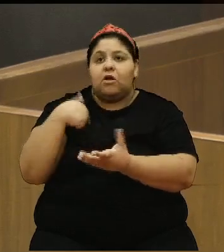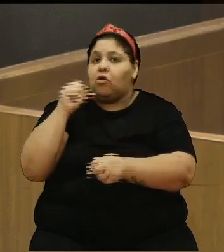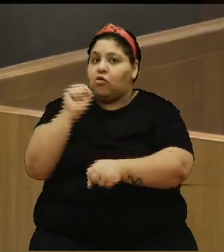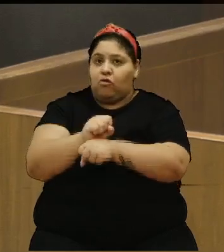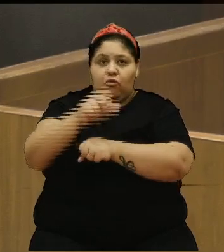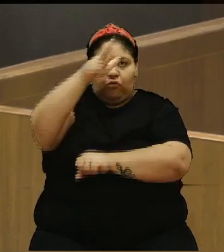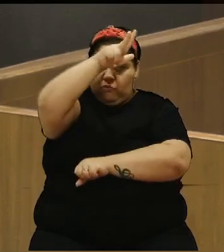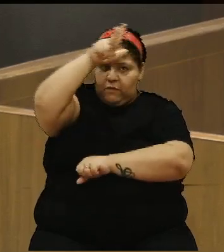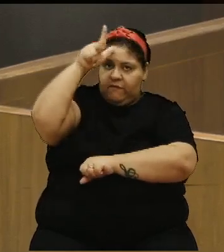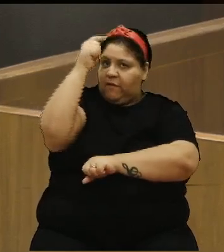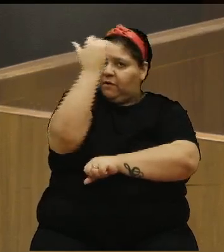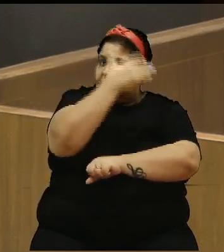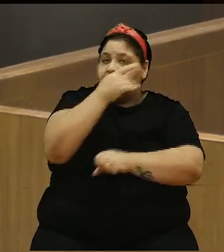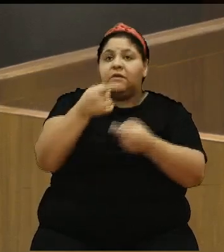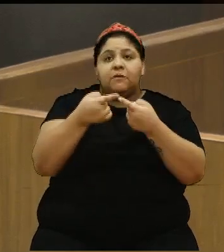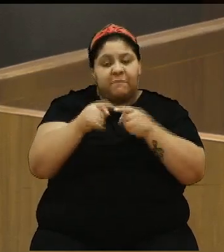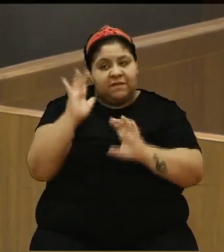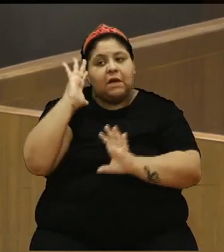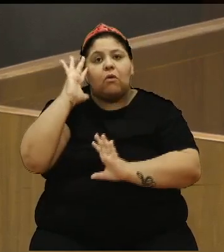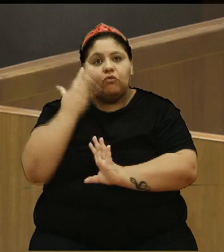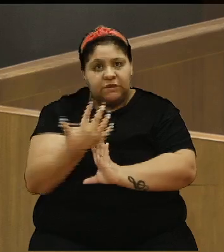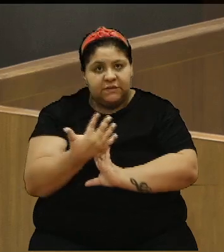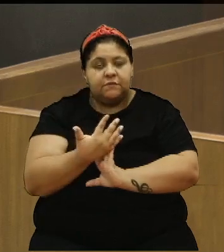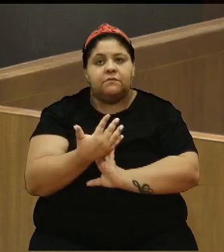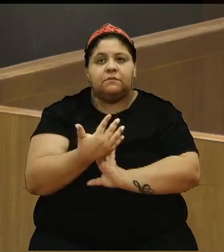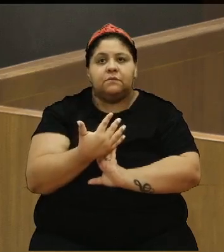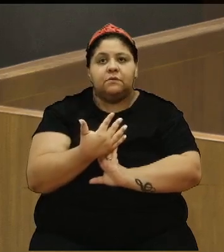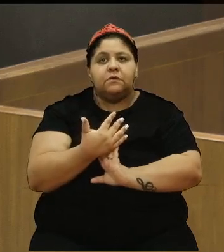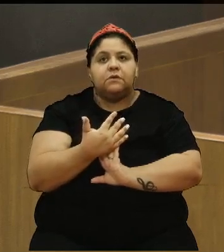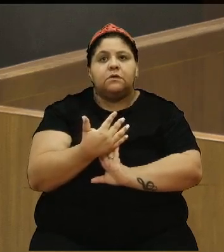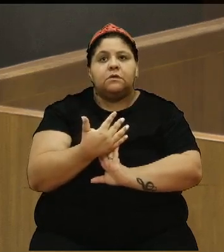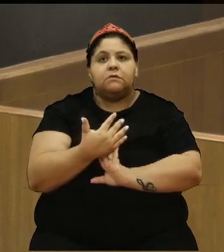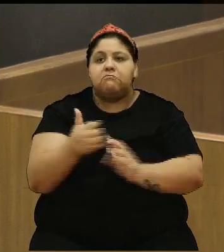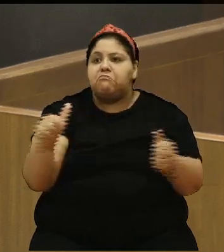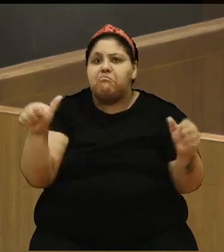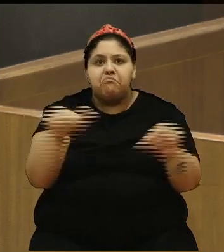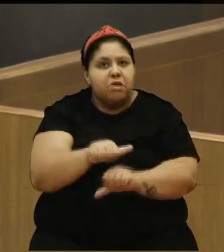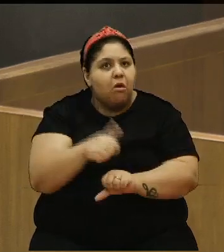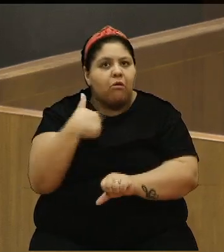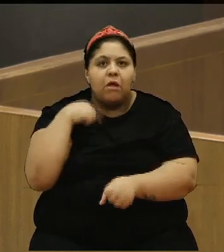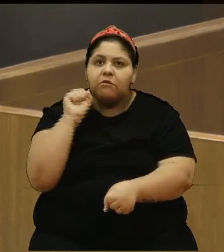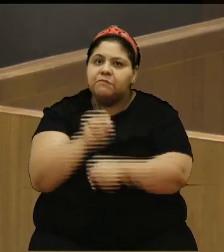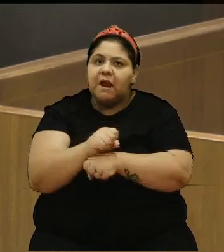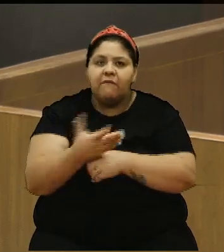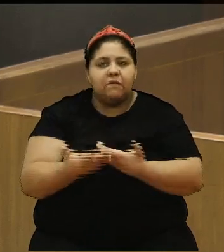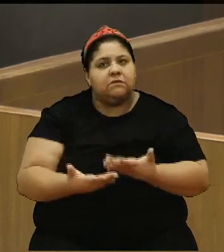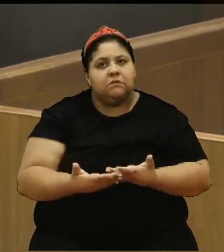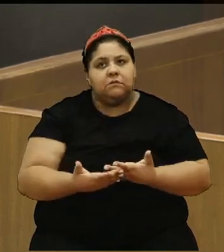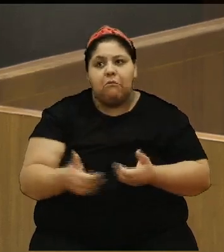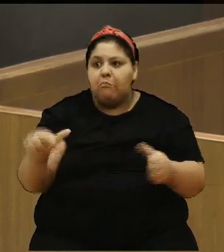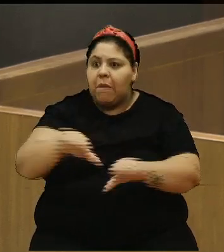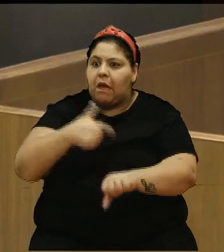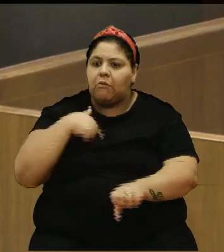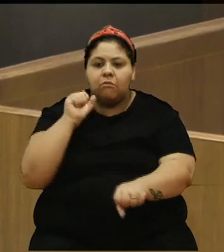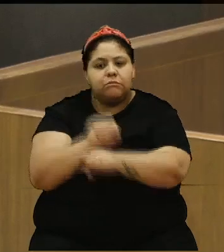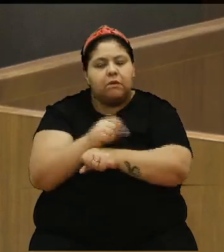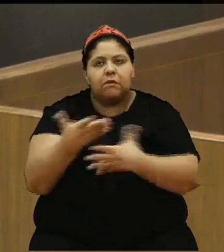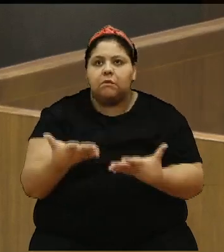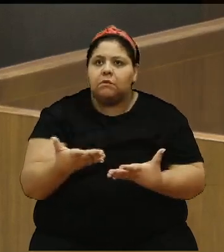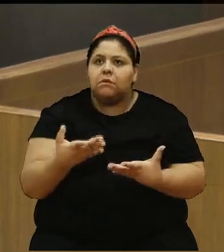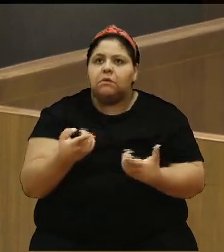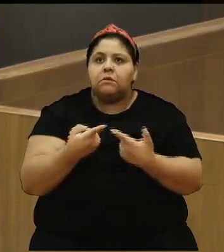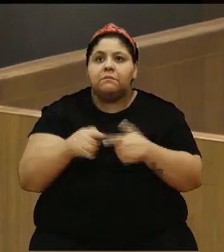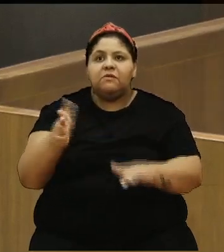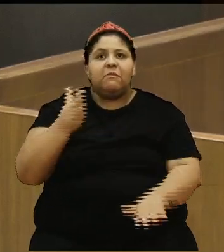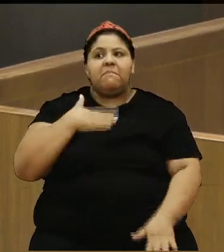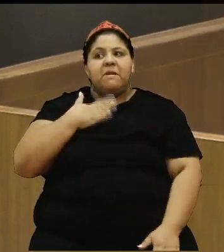do prefeito, mas aconteceu. Então, pior do que eu esperava. Pior do que eu esperava. Mas aí não é